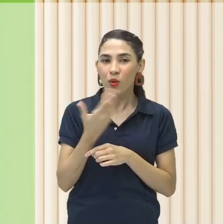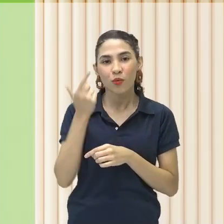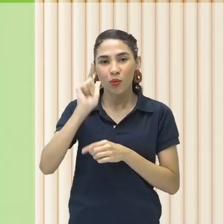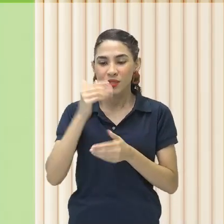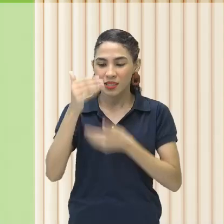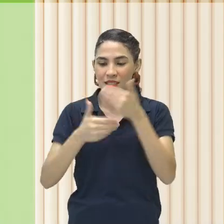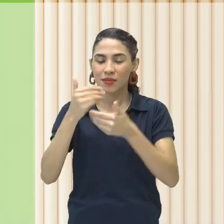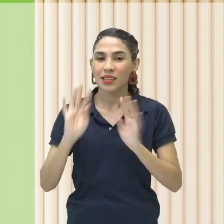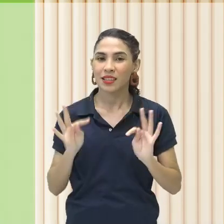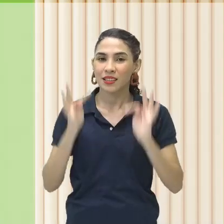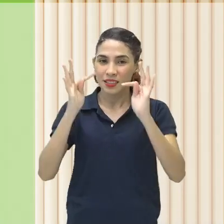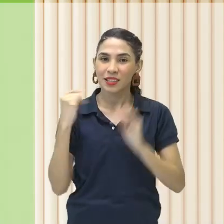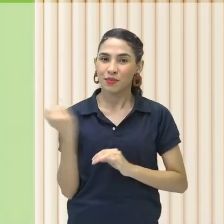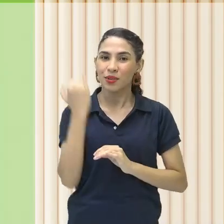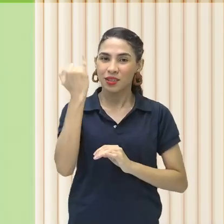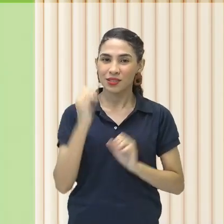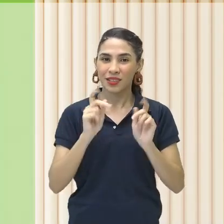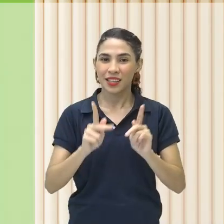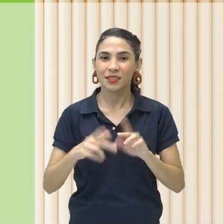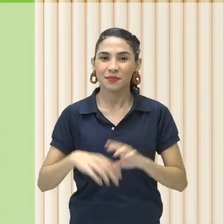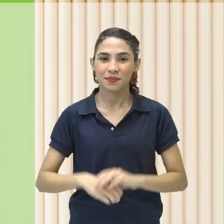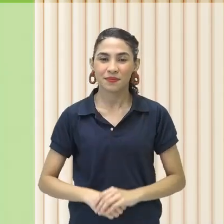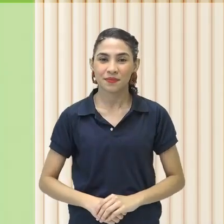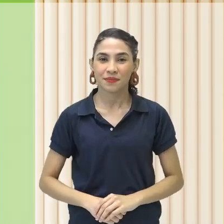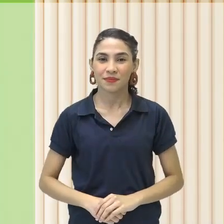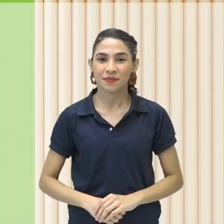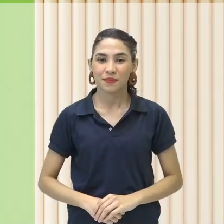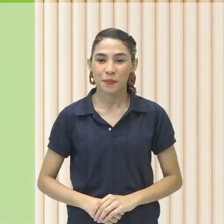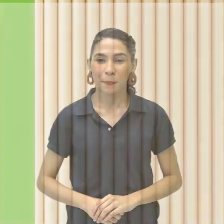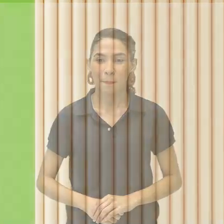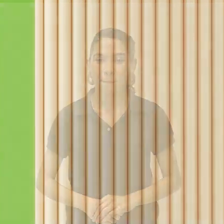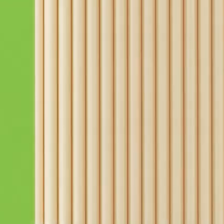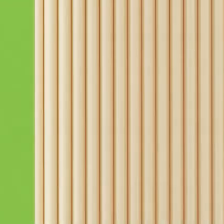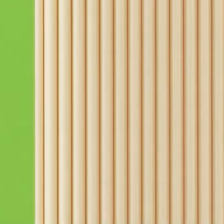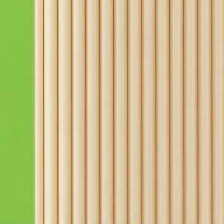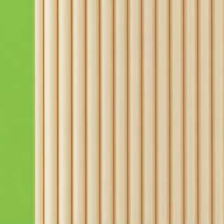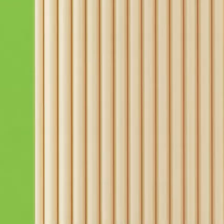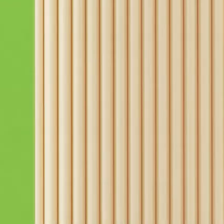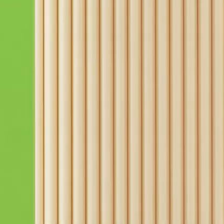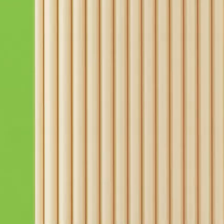desenvolvimentos tecnológicos bem importantes, tá? Bom, agora, né, a